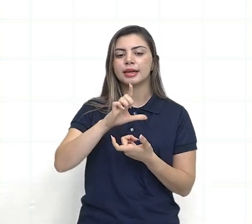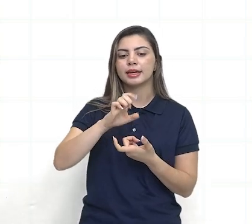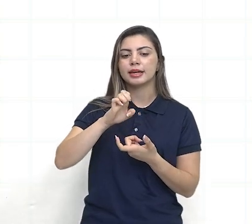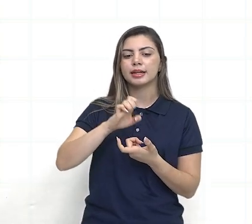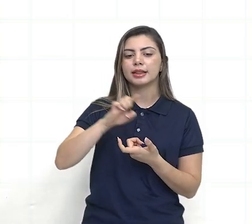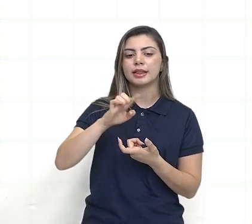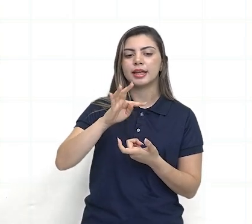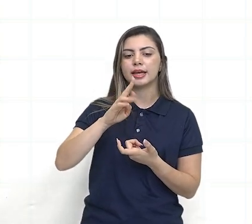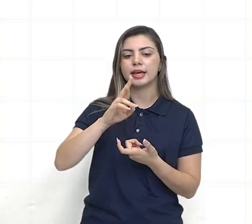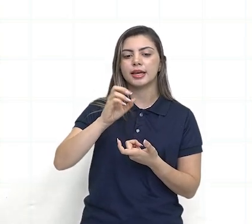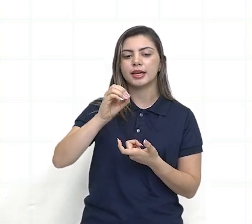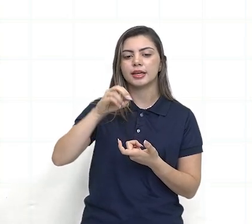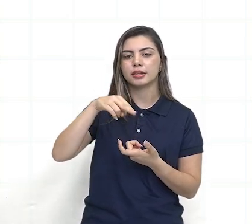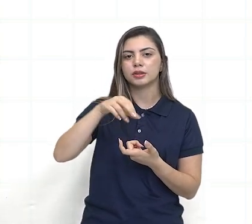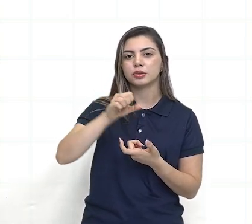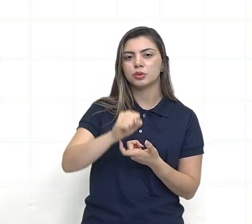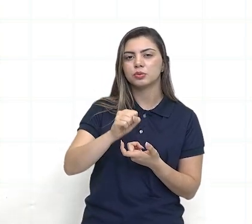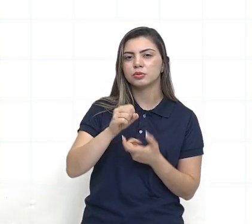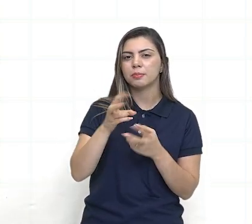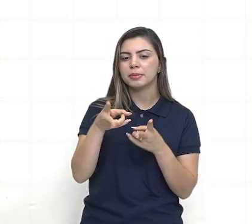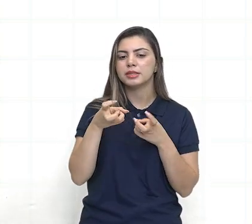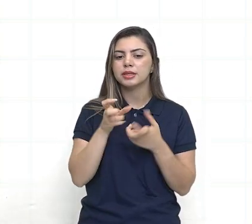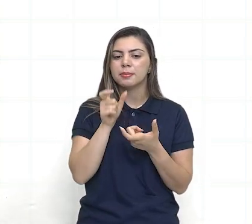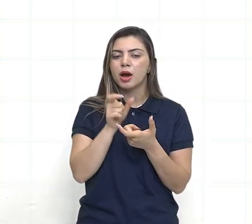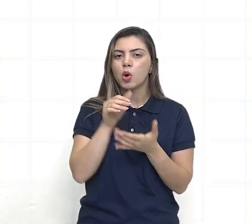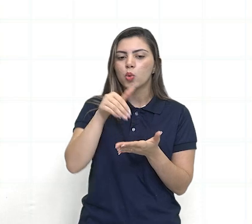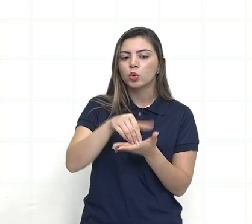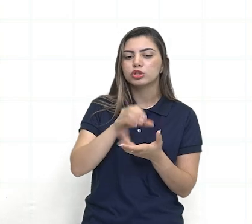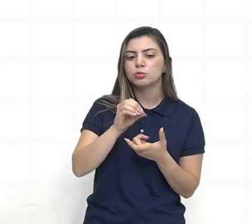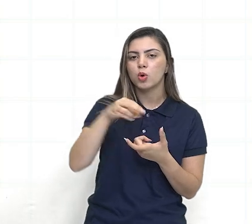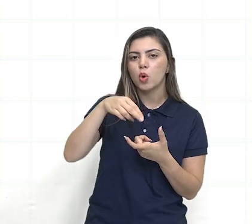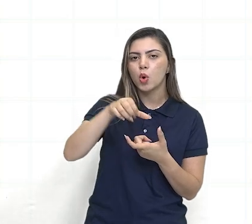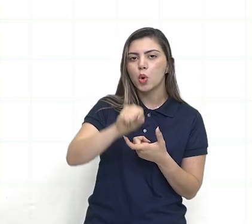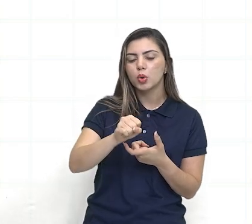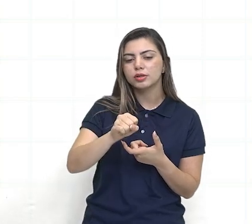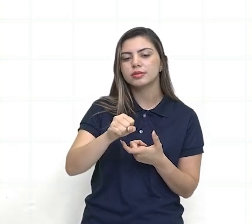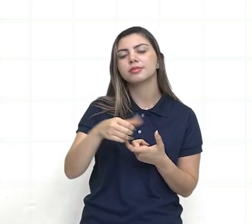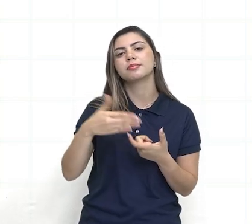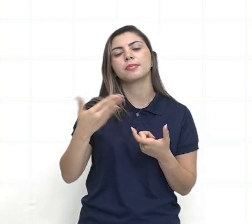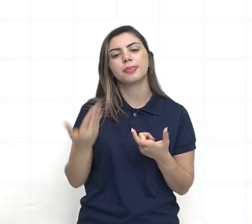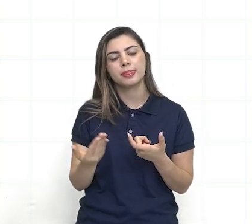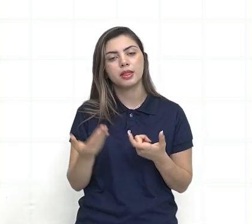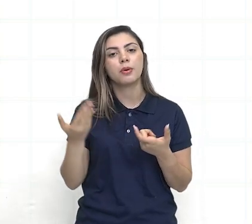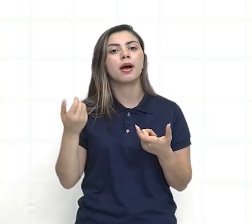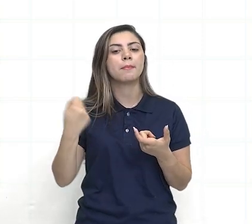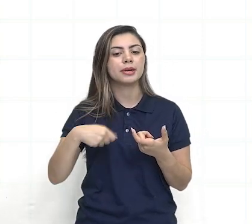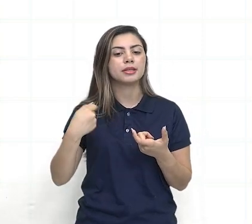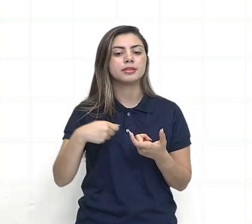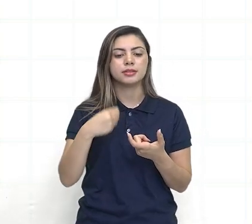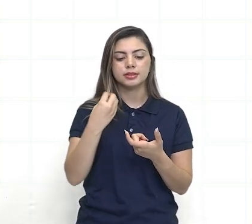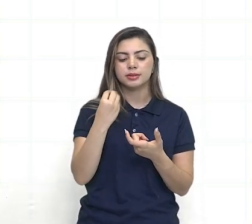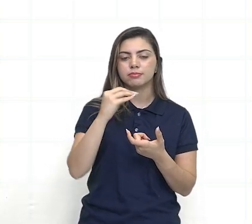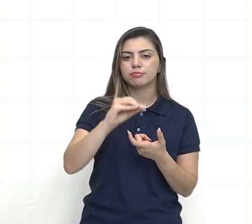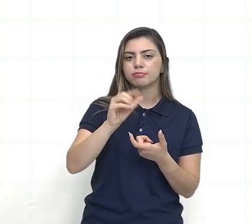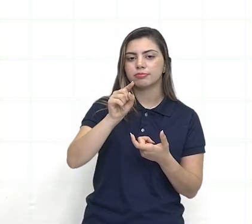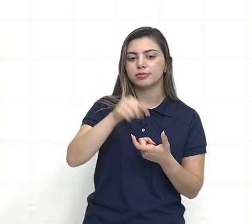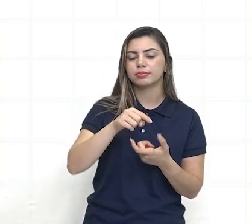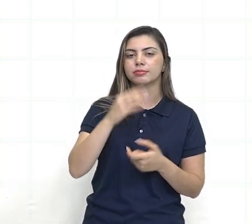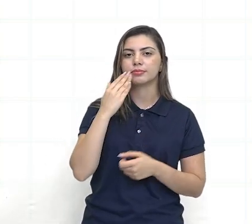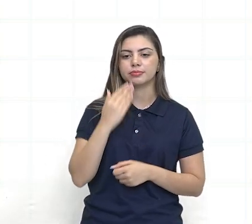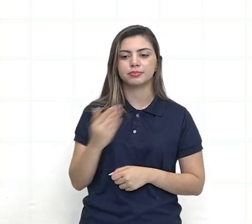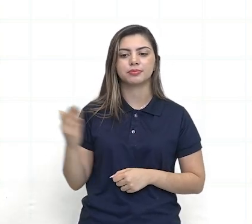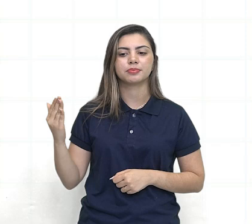veja a terminação, terminou em ons. Então, neste caso, eu acentuo. Olha aqui a